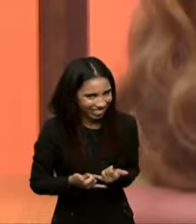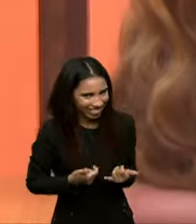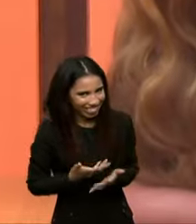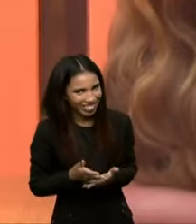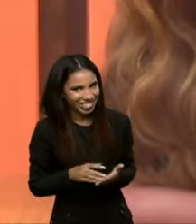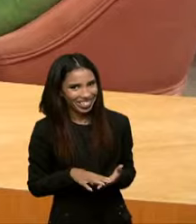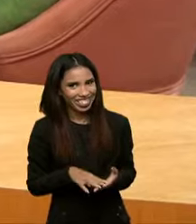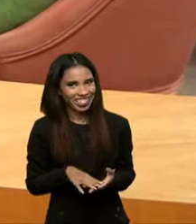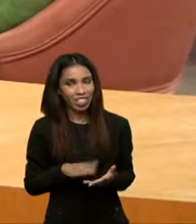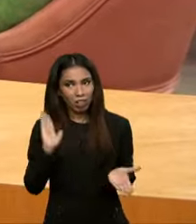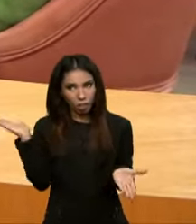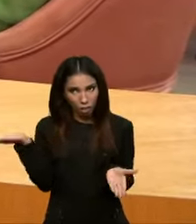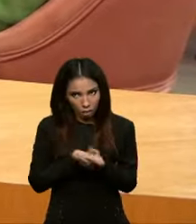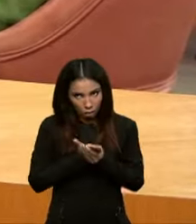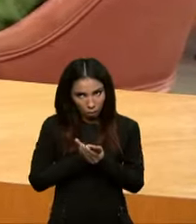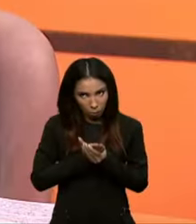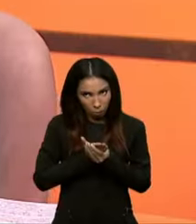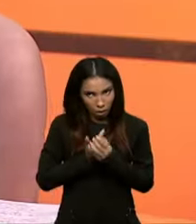Brincou, né? Vou tomar um processo.